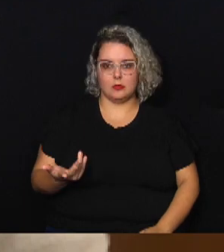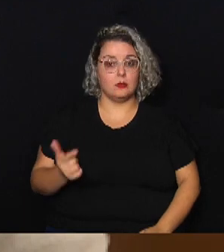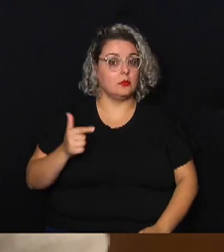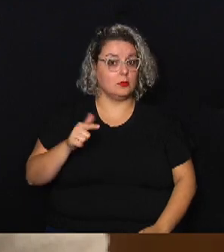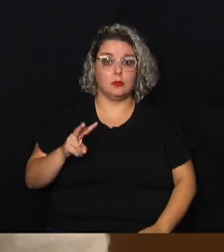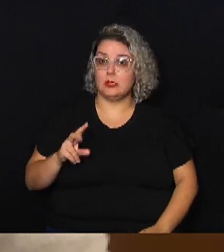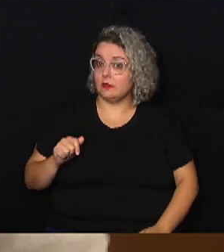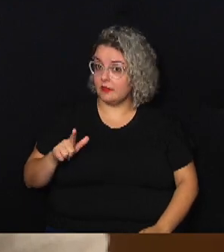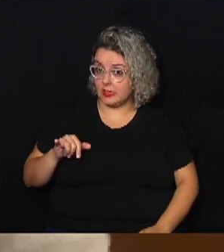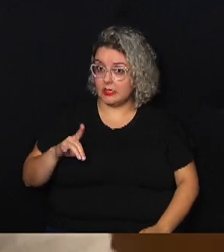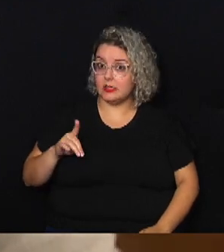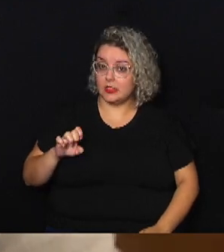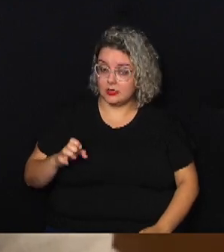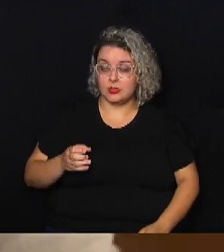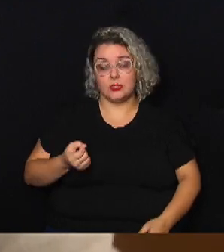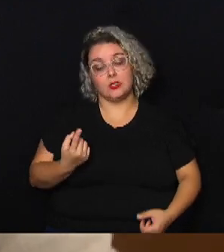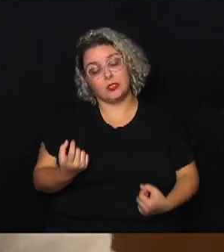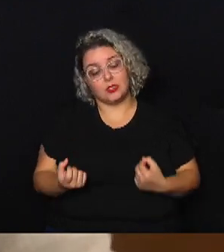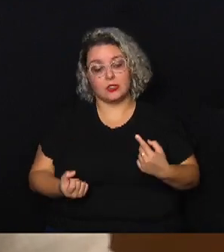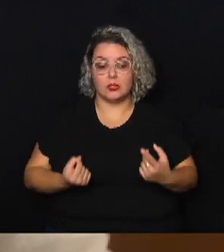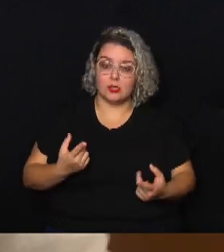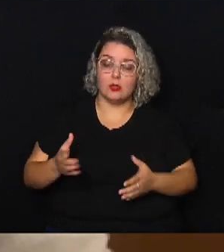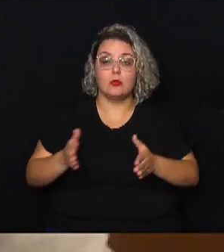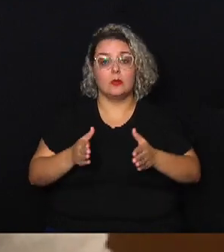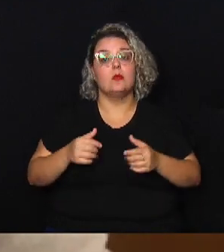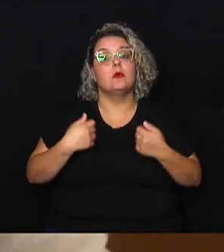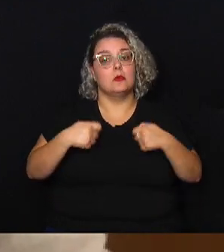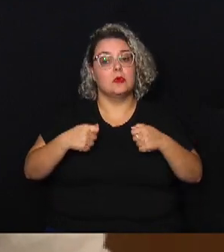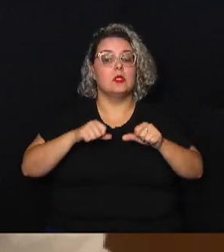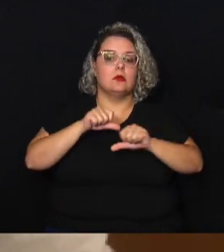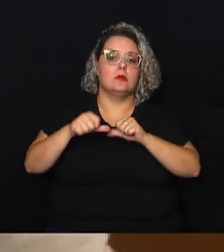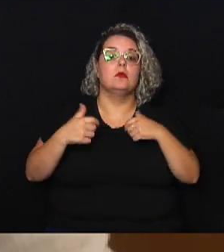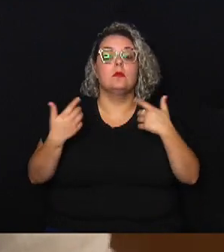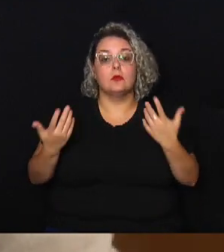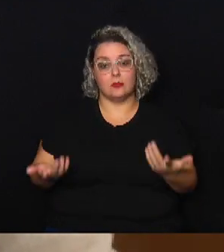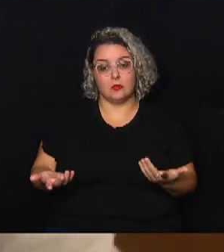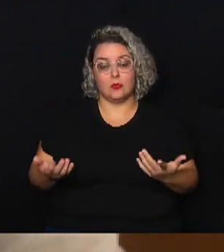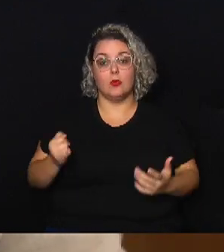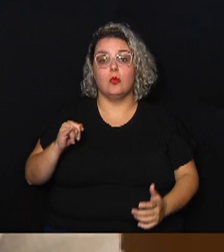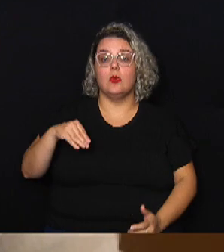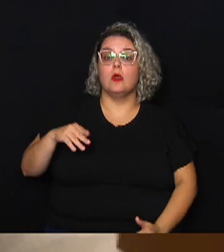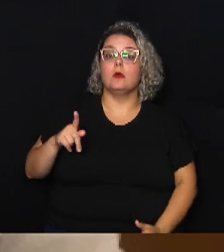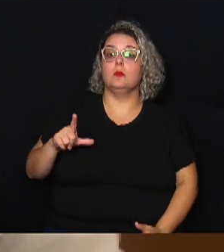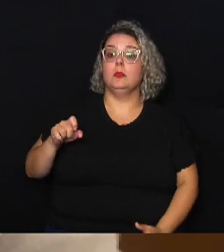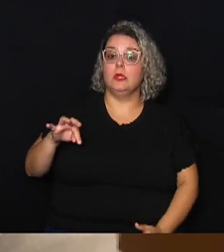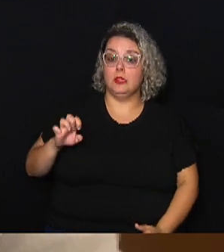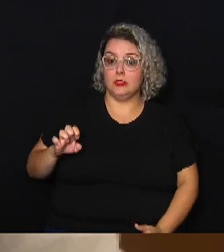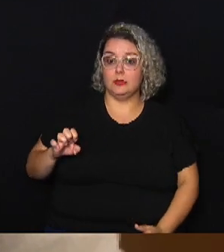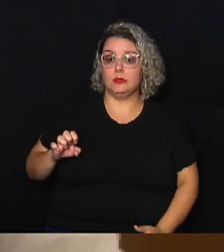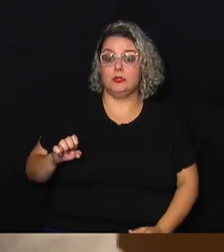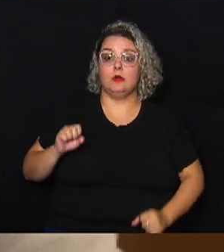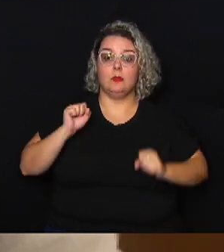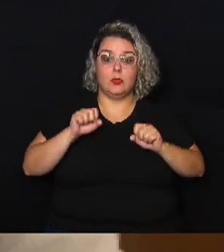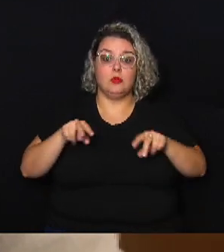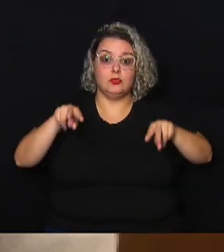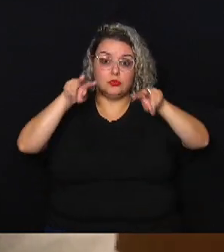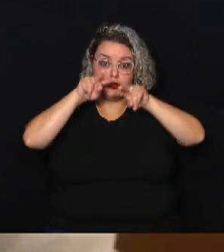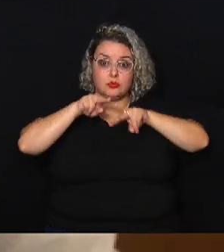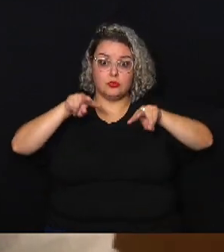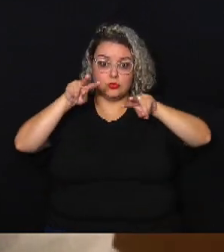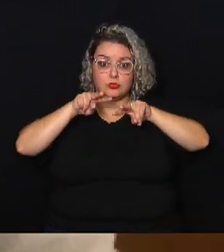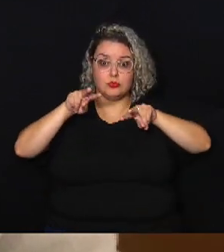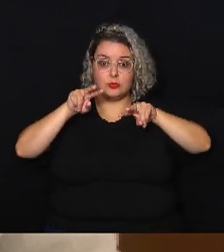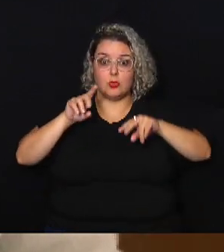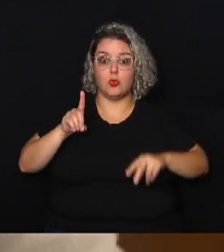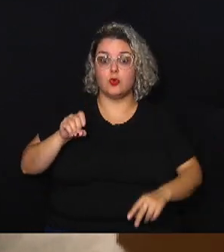validade. Então, em algum momento, ele vai precisar. Fora que o implante ele pode ficar visível com dobras, que a gente